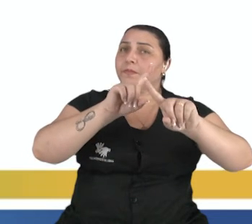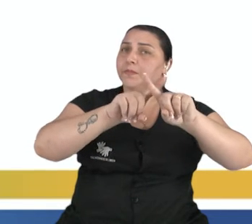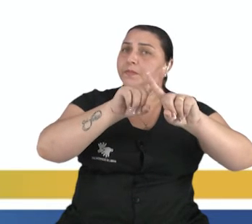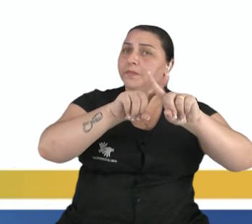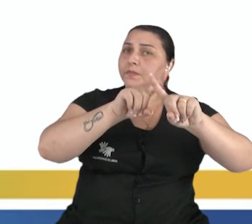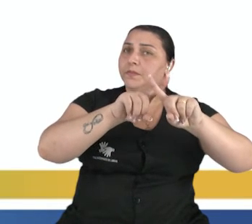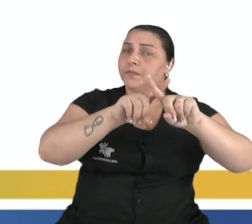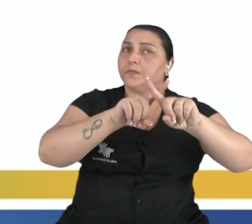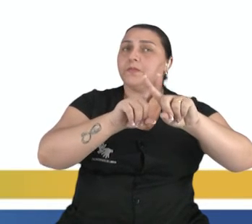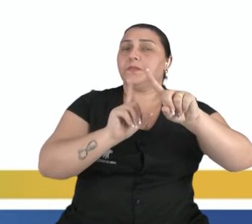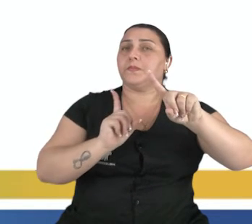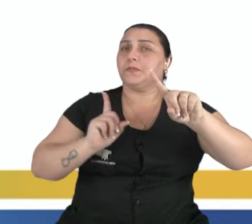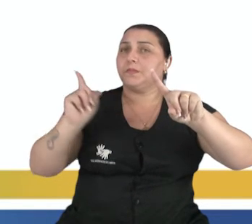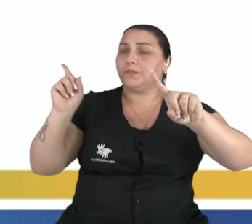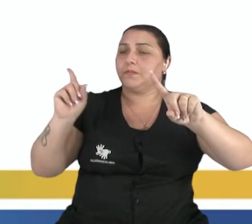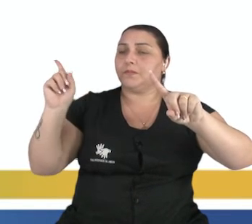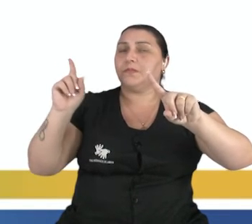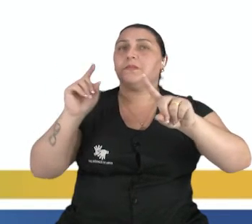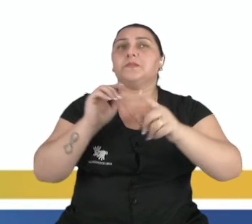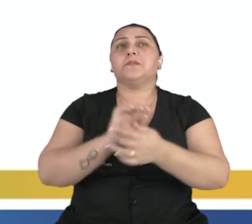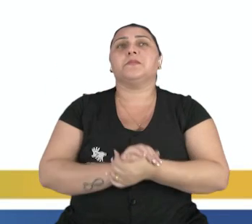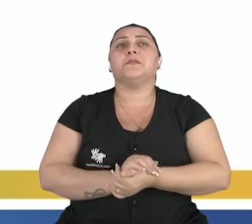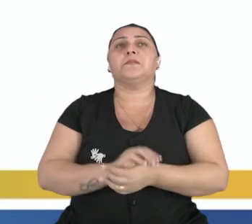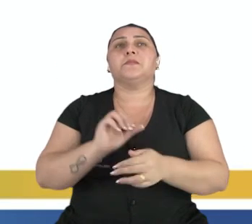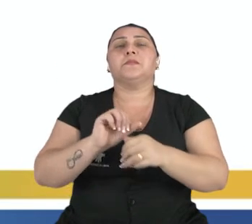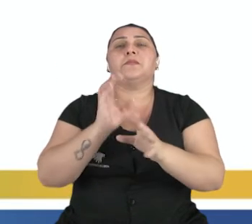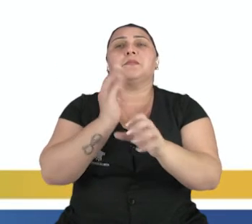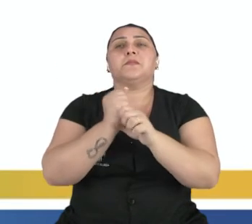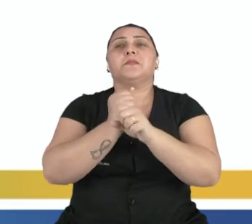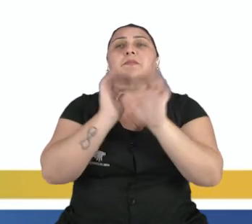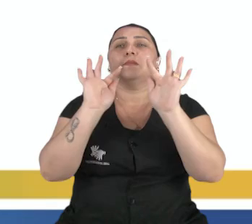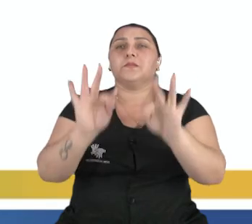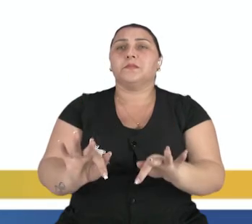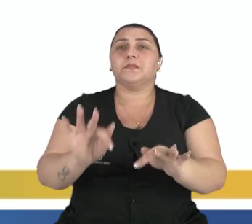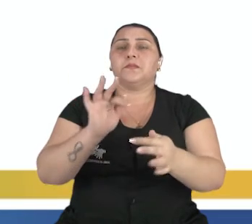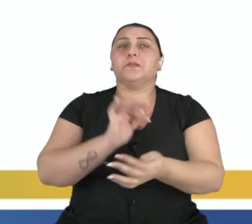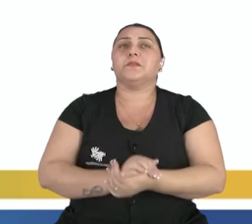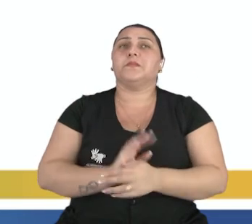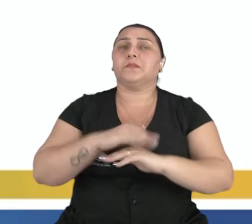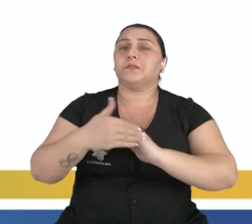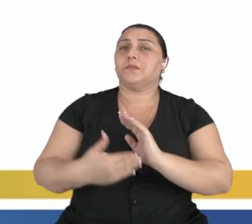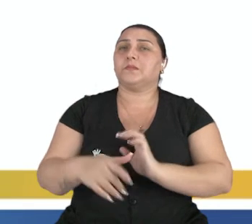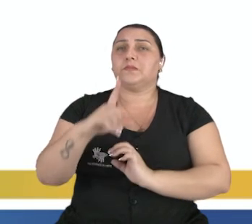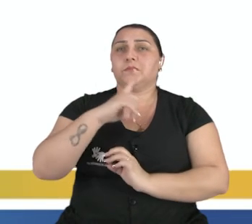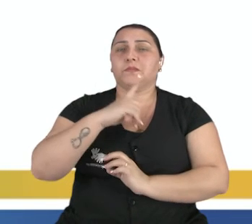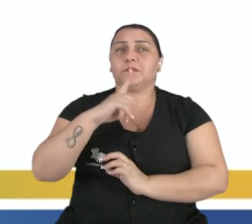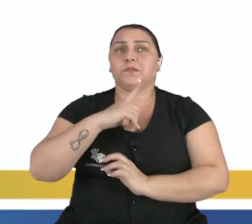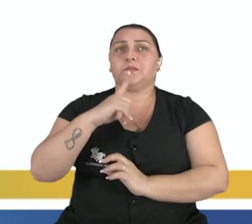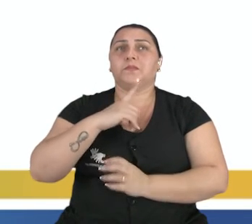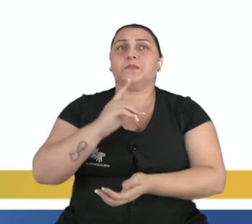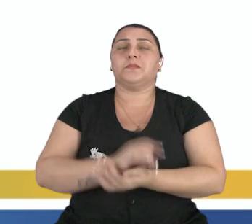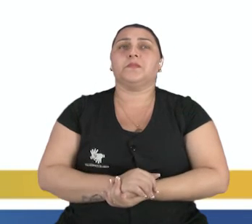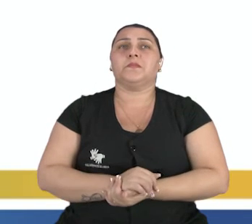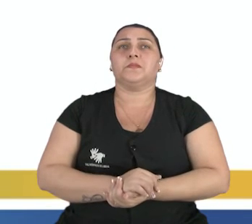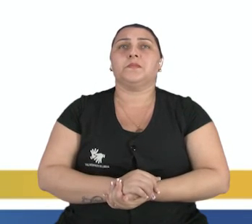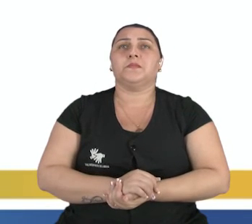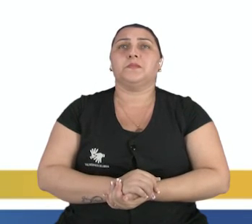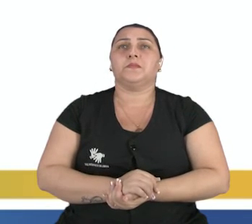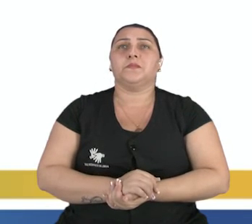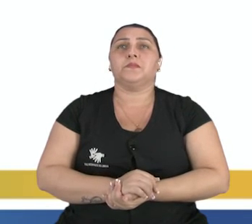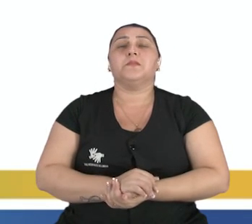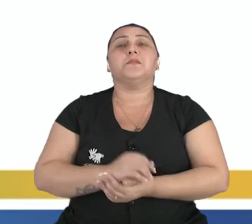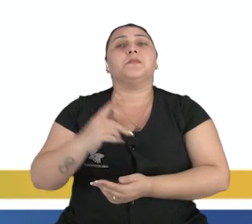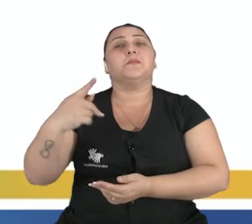multiplicar. Você vai multiplicar e você vai fazer o somatório final. Tudo que tem no reagente, gente, tem que ter